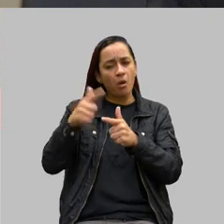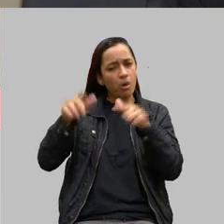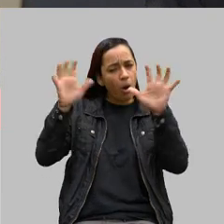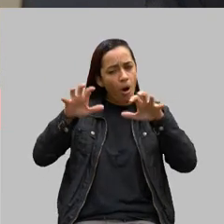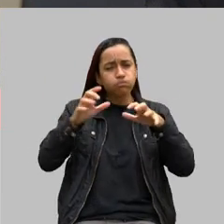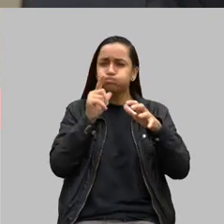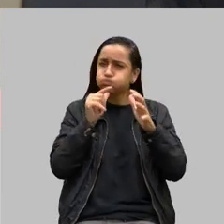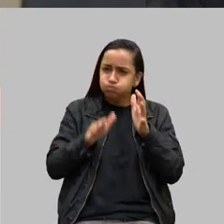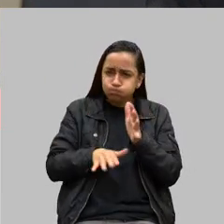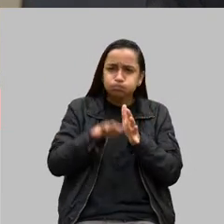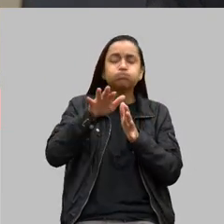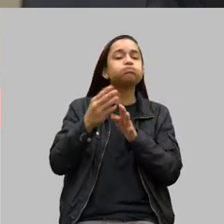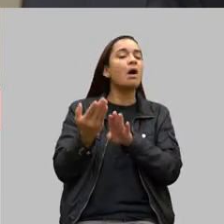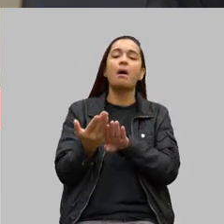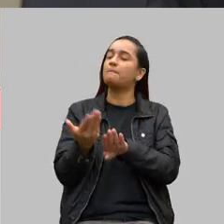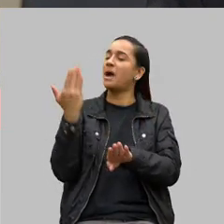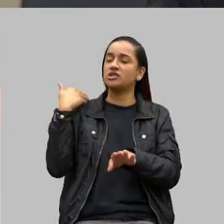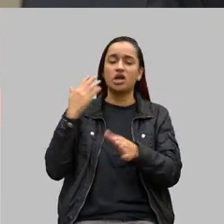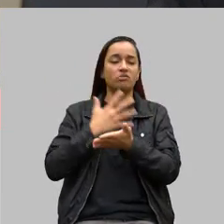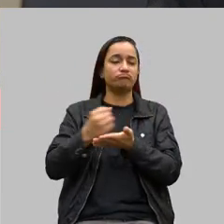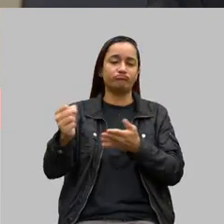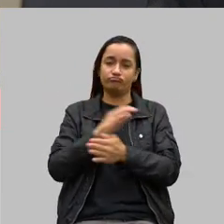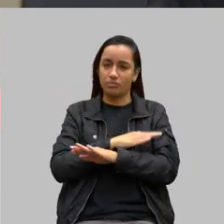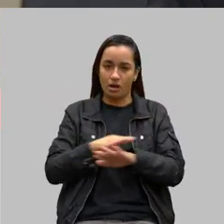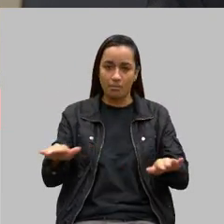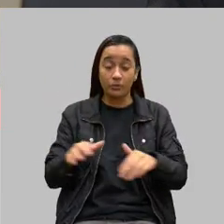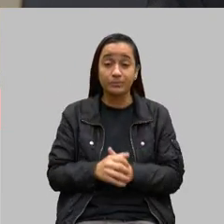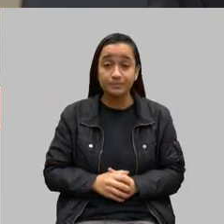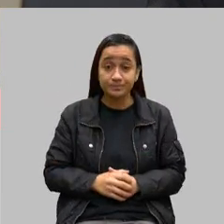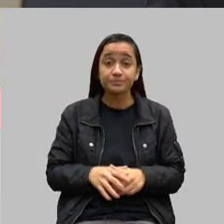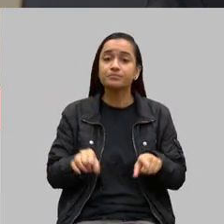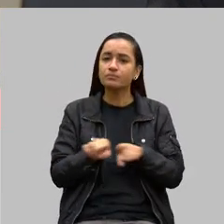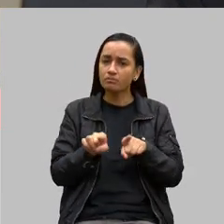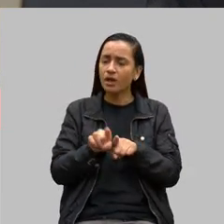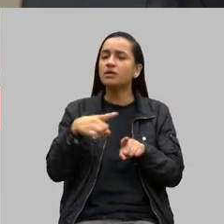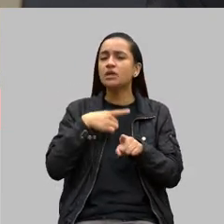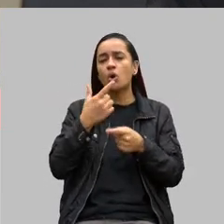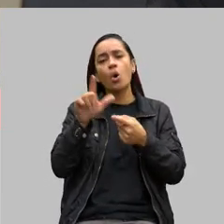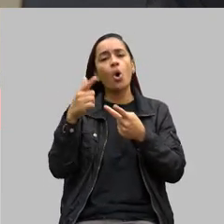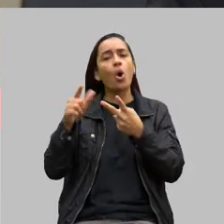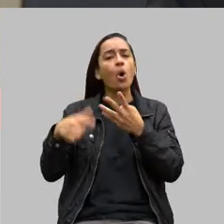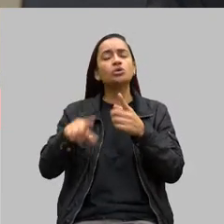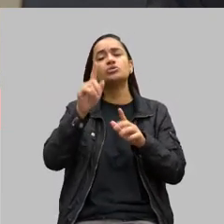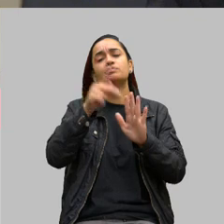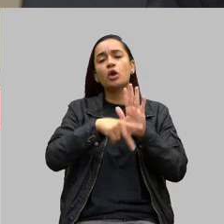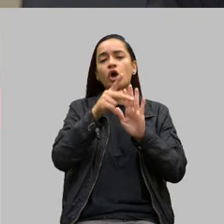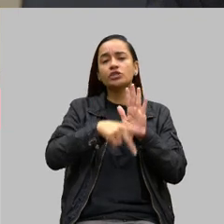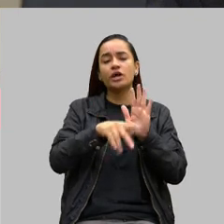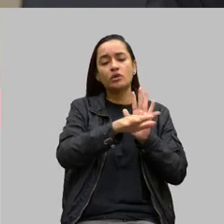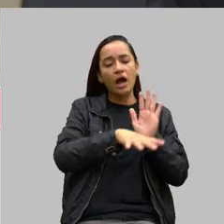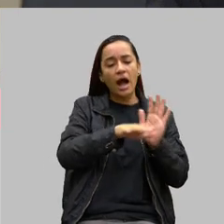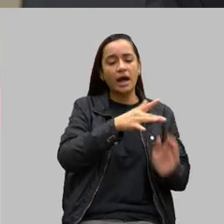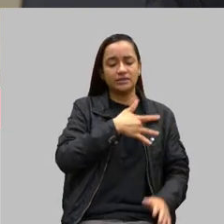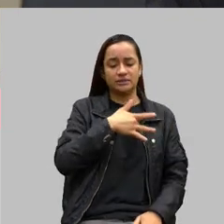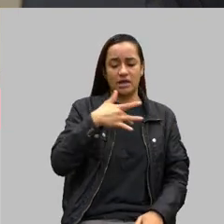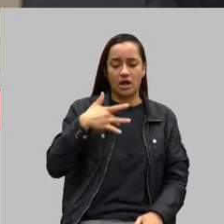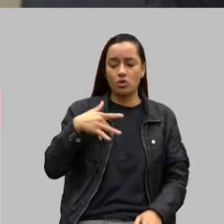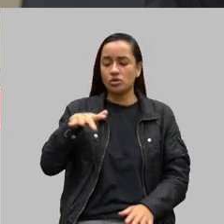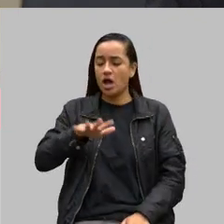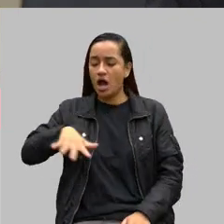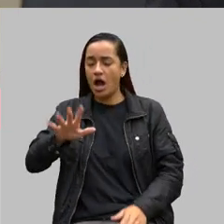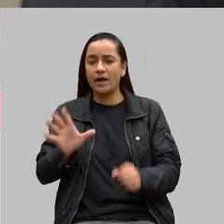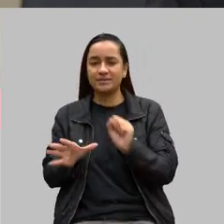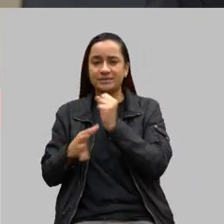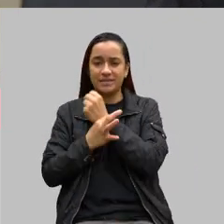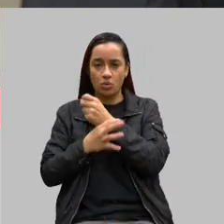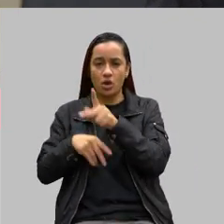eh outras frentes Como Eu mencionei né aqui tem muitos projetos concluídos na área da saúde na área né da segurança pública na área da